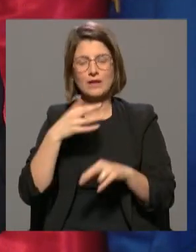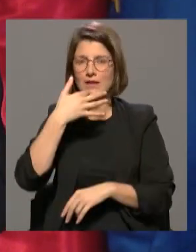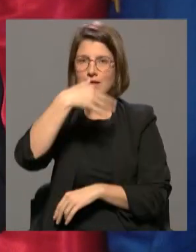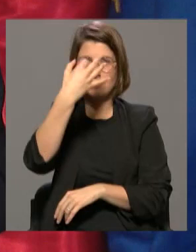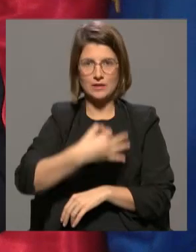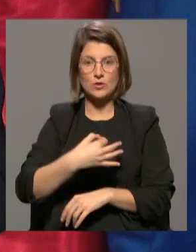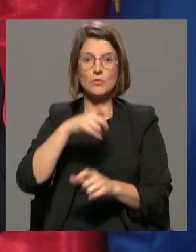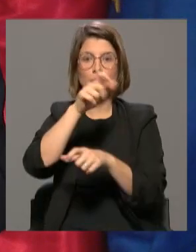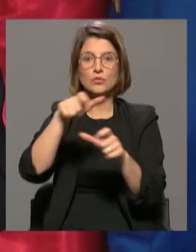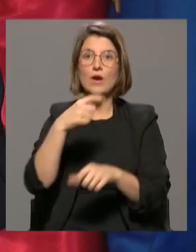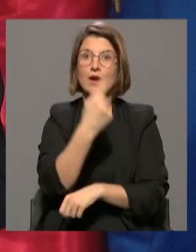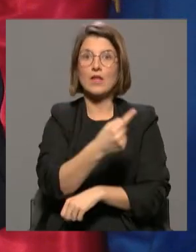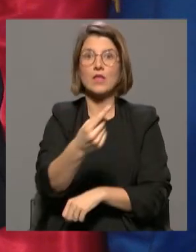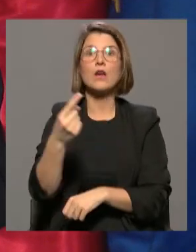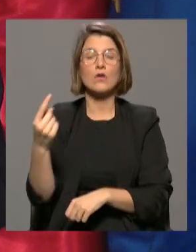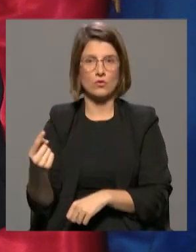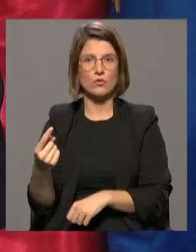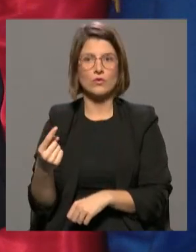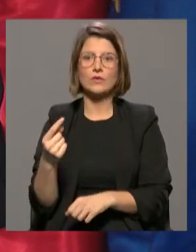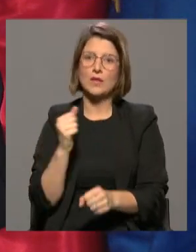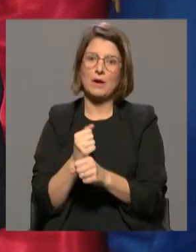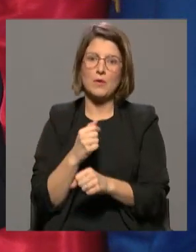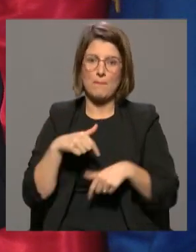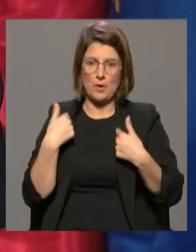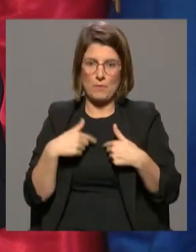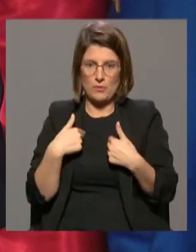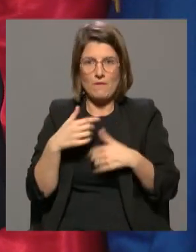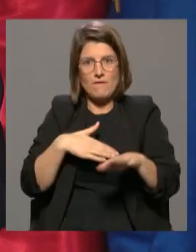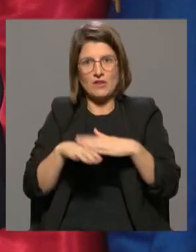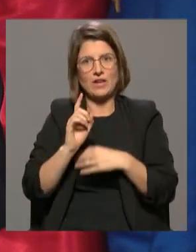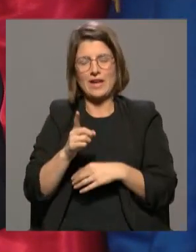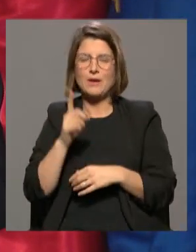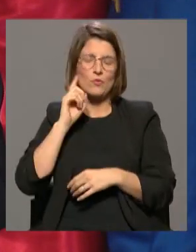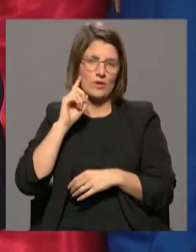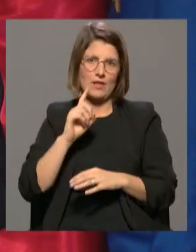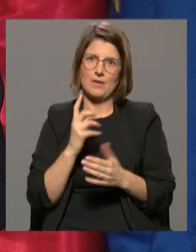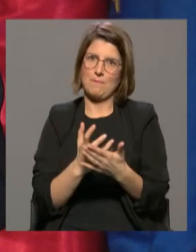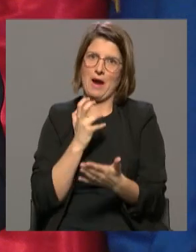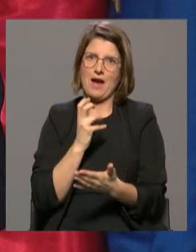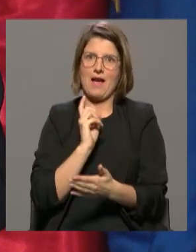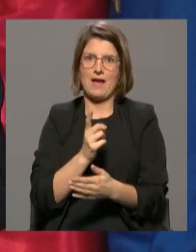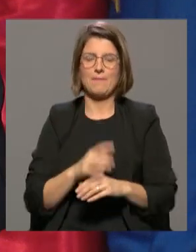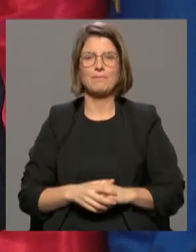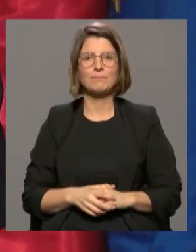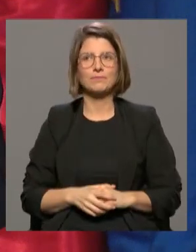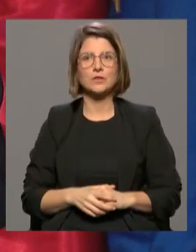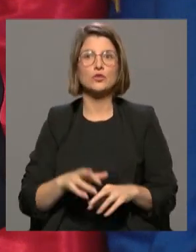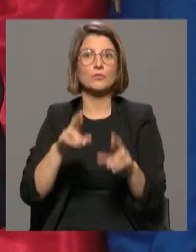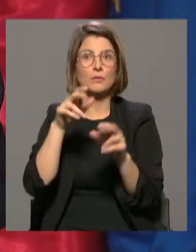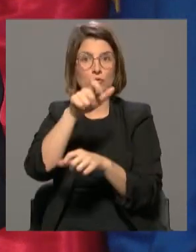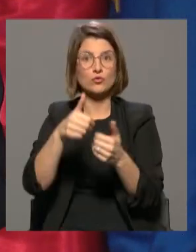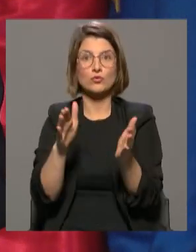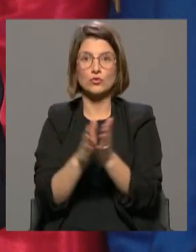de que cada um de nós fará a sua parte e isso fará toda a diferença a todos